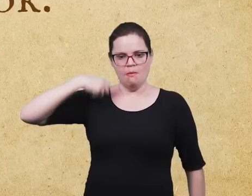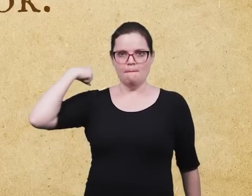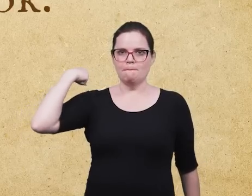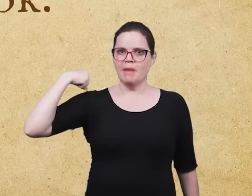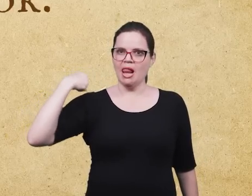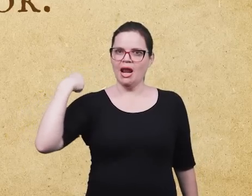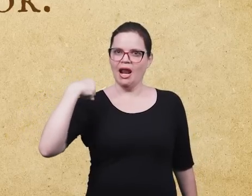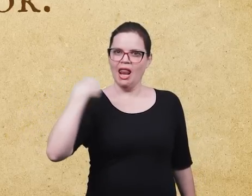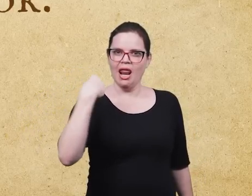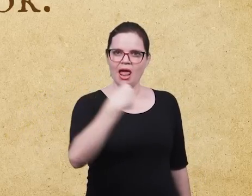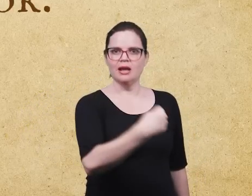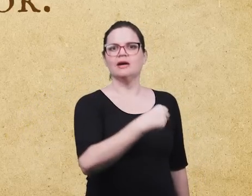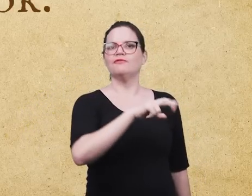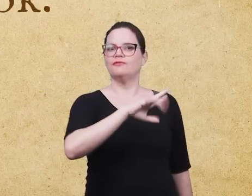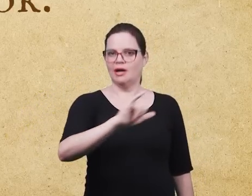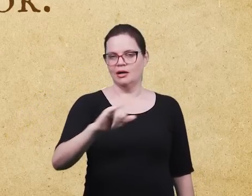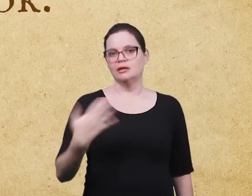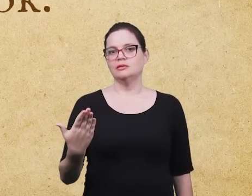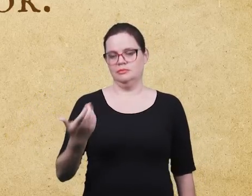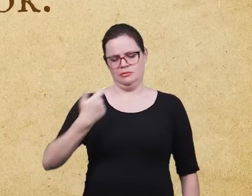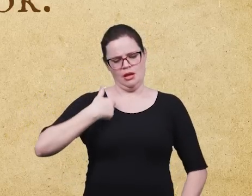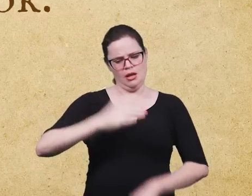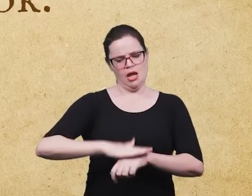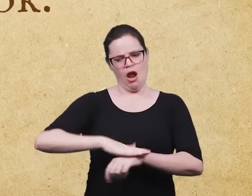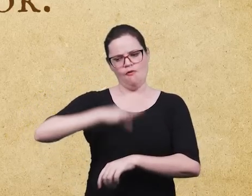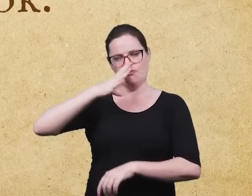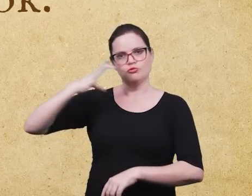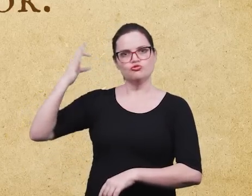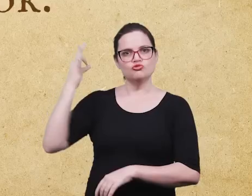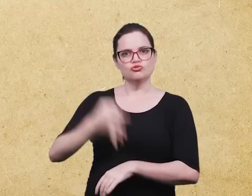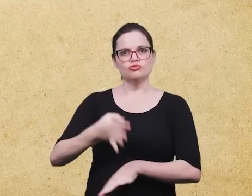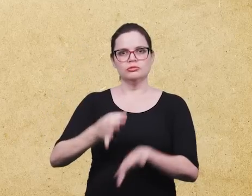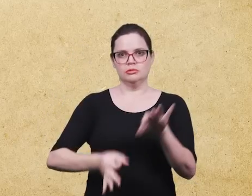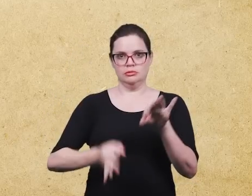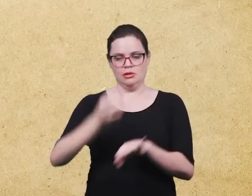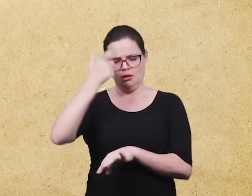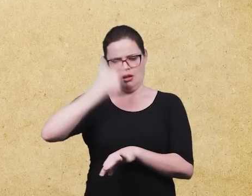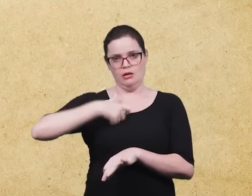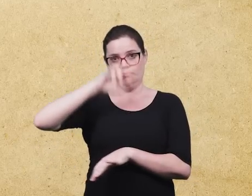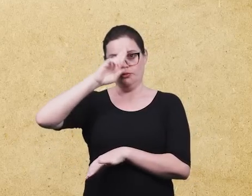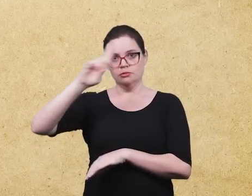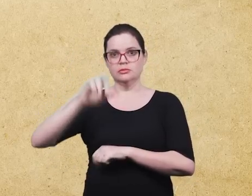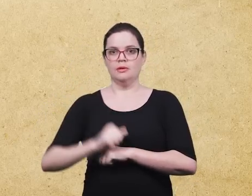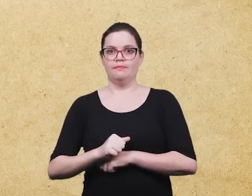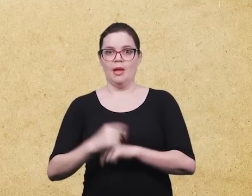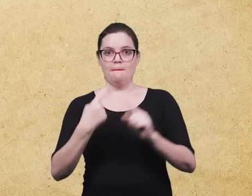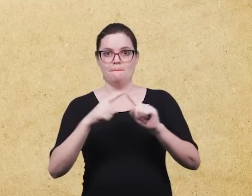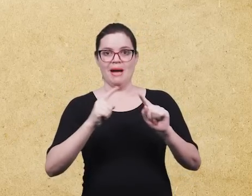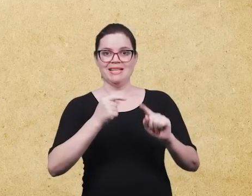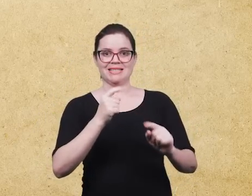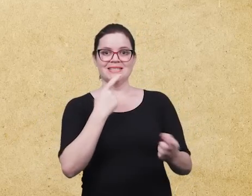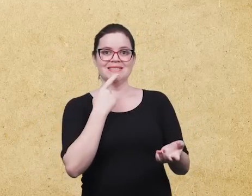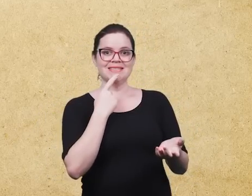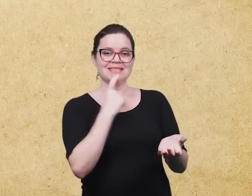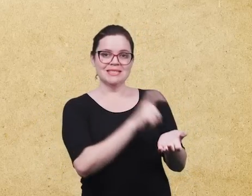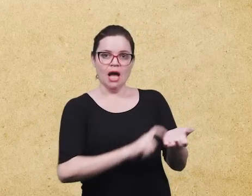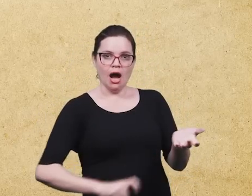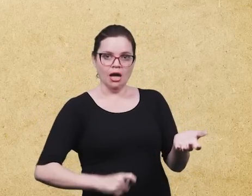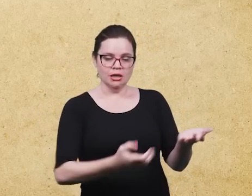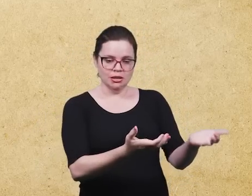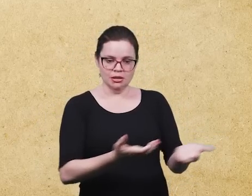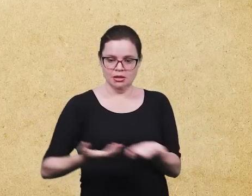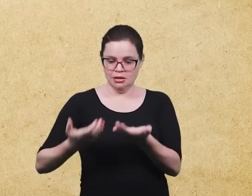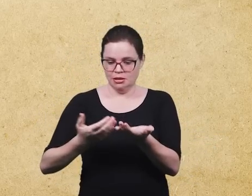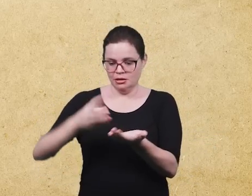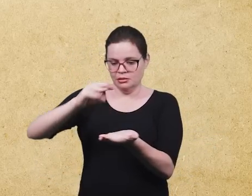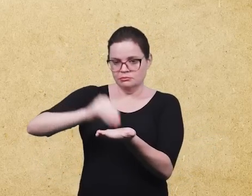todos os deuses do Egito farei juízos. Eu sou o Senhor. e aquele sangue vos será por sinal nas